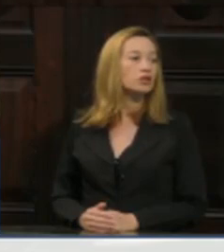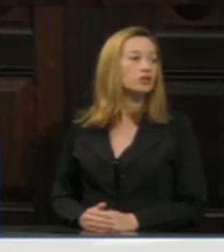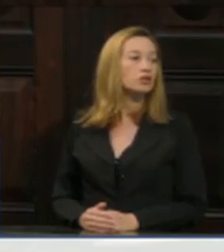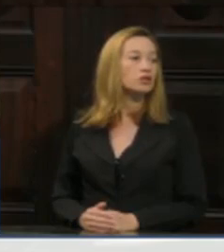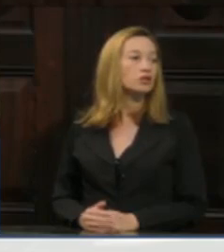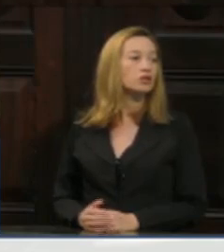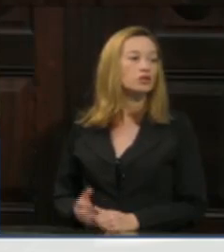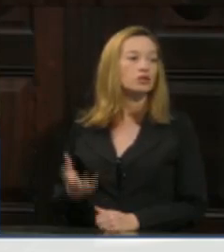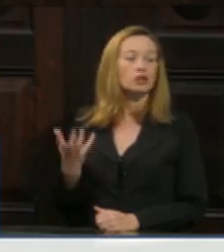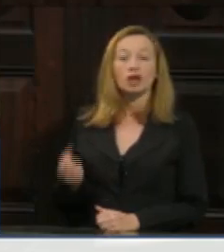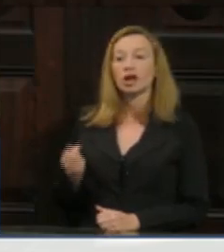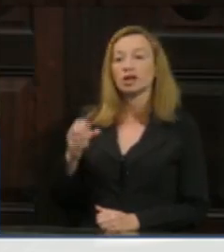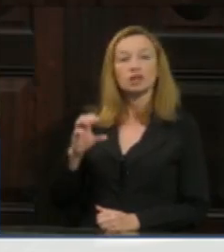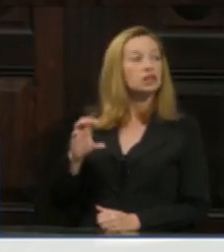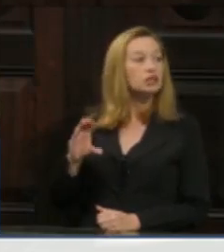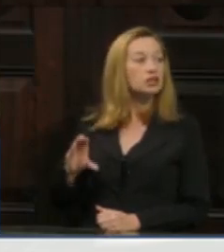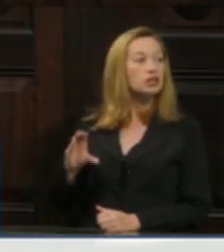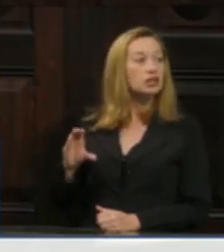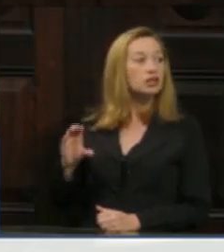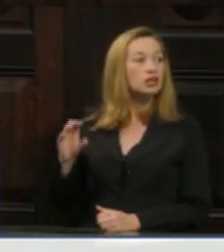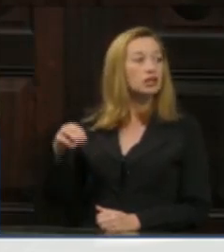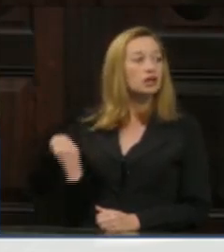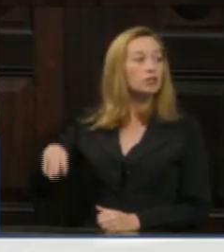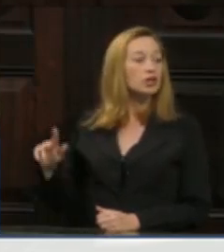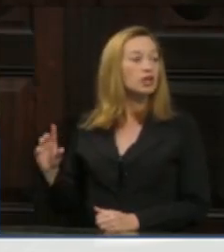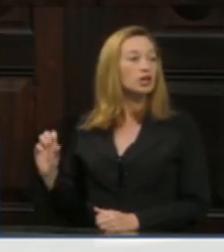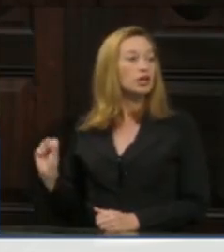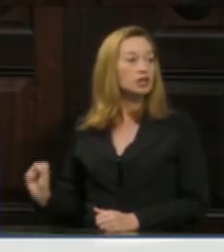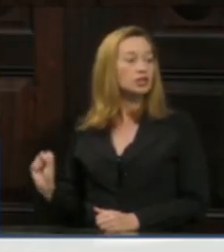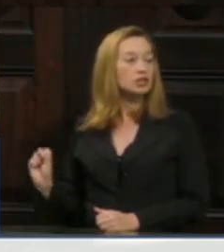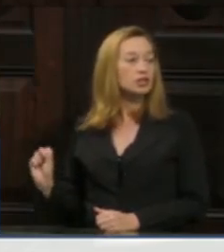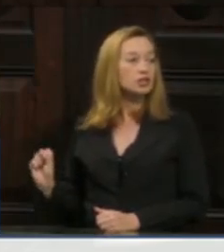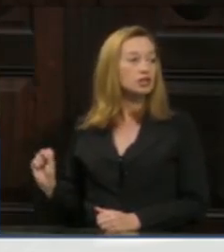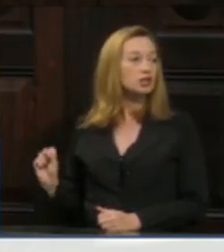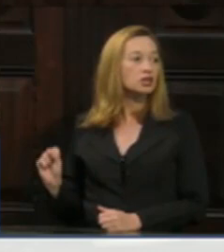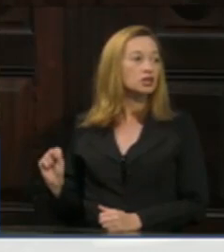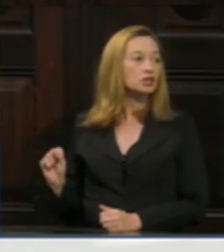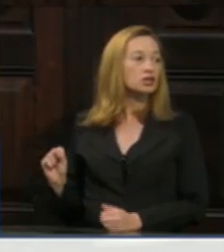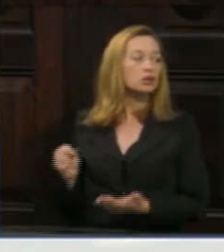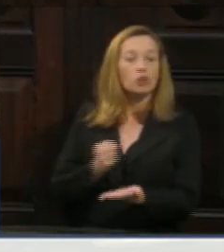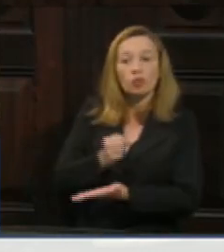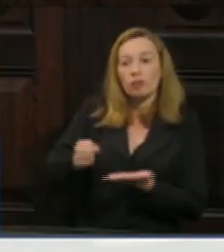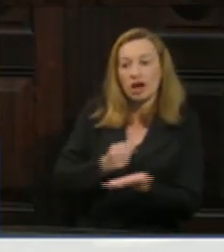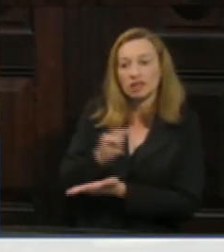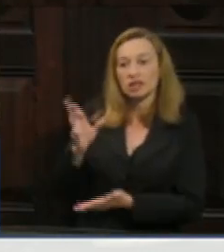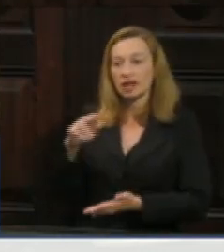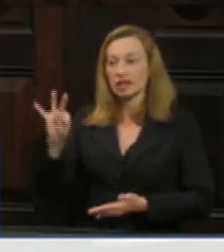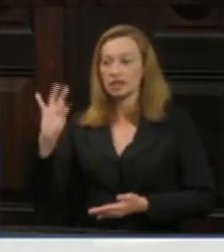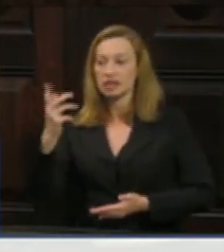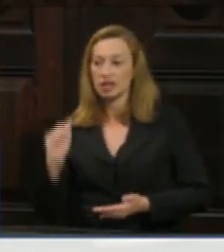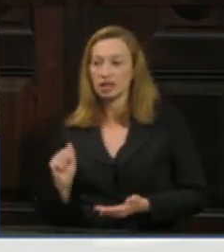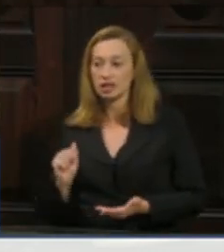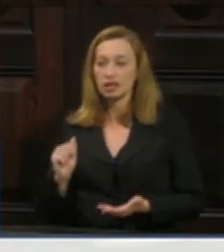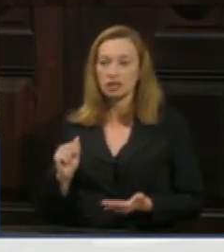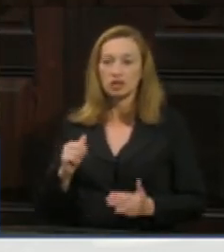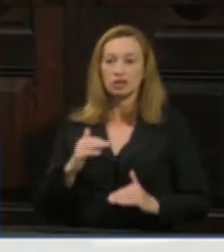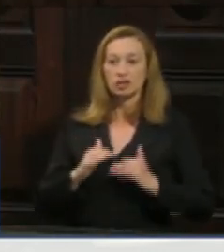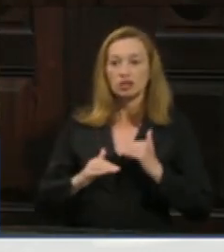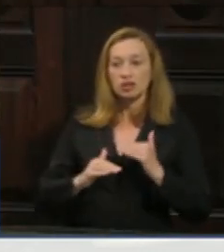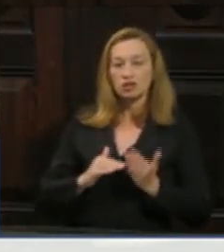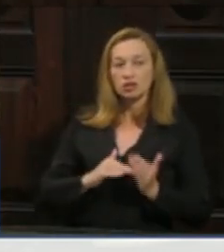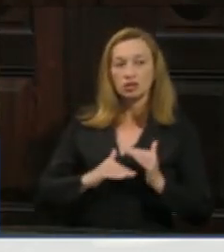do Orçamento Anual. E aí, com uma notícia até um pouquinho melhor. Dos